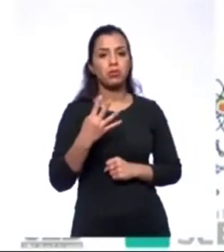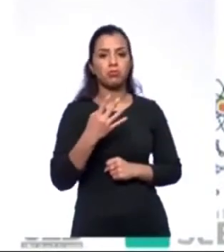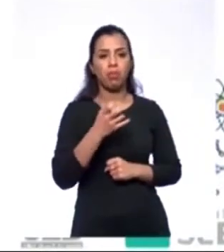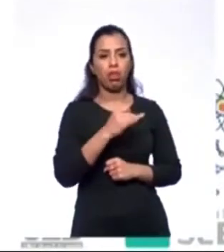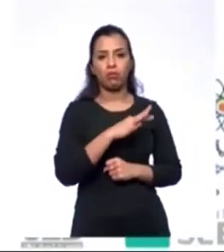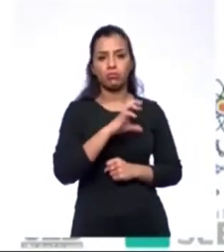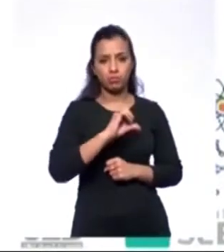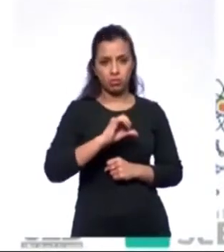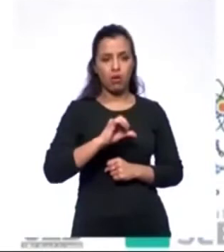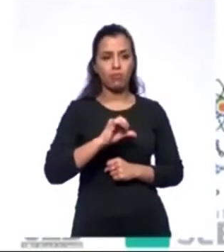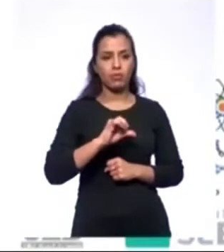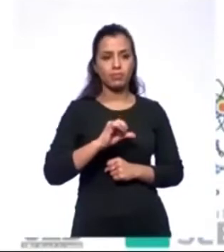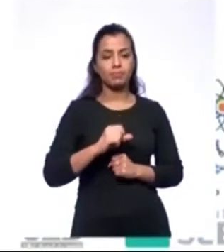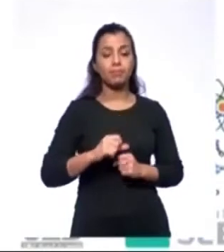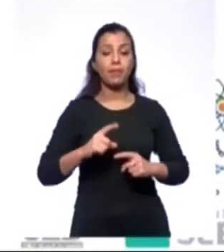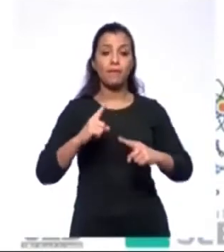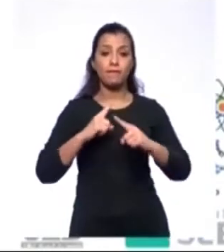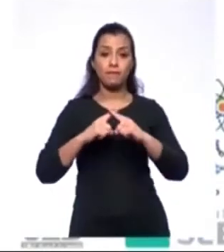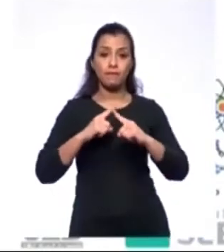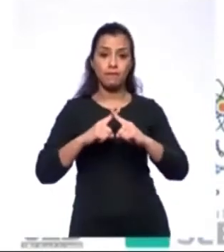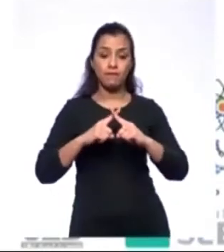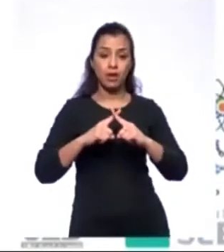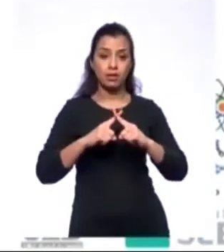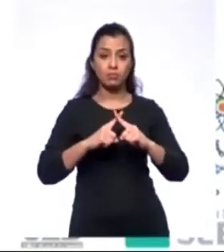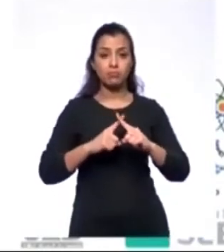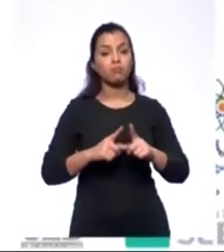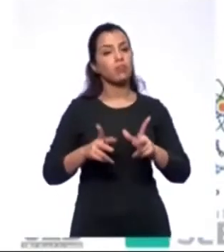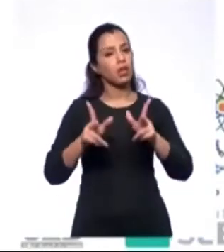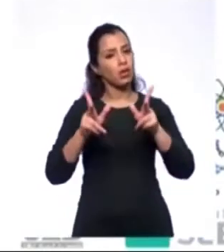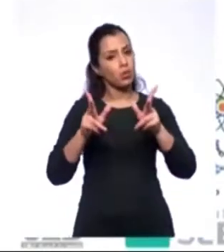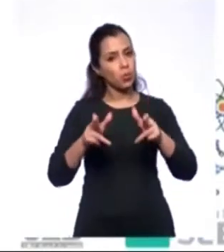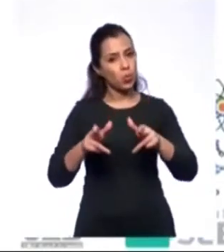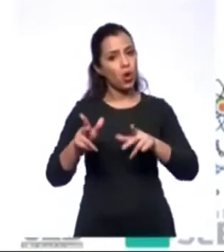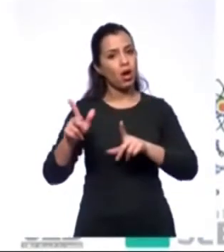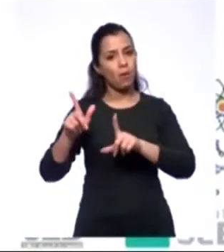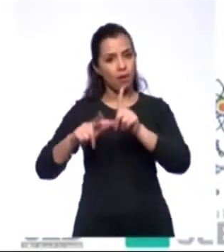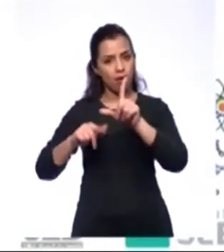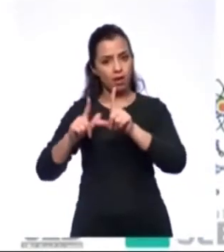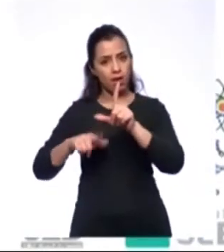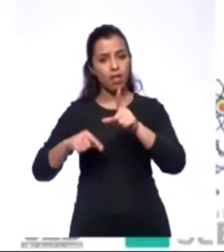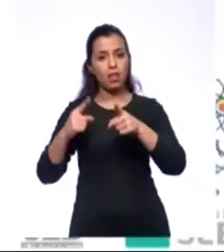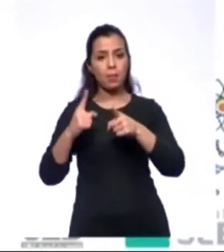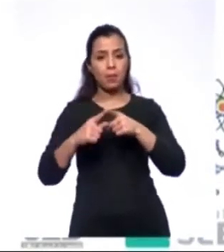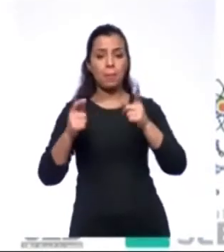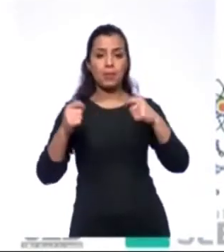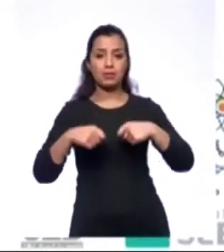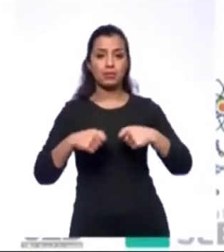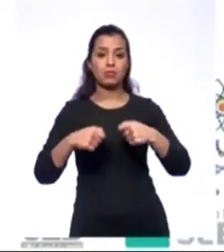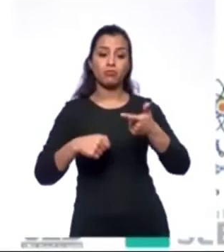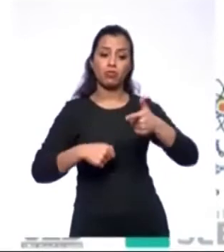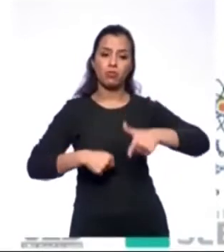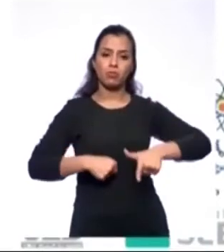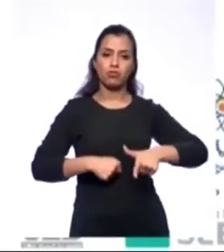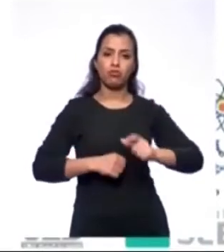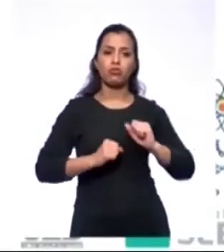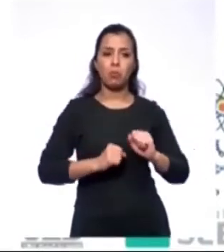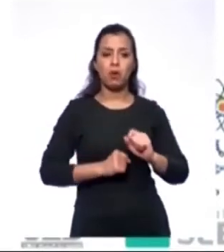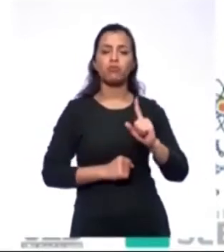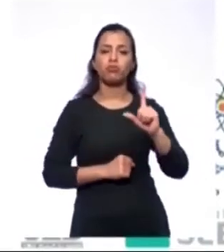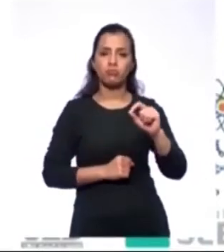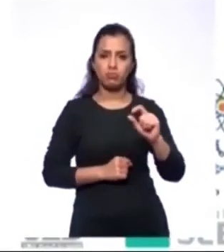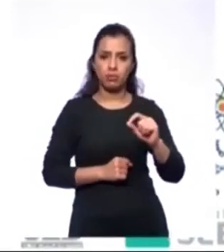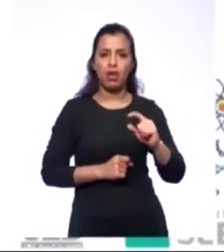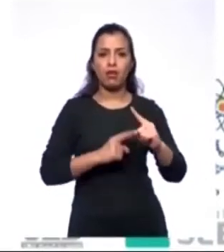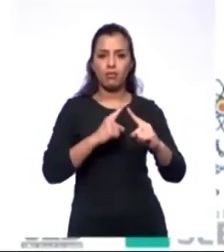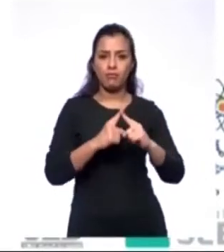vezes na próxima casinha como também pode repetir algarismos tem 10 possibilidades na